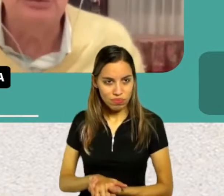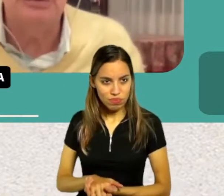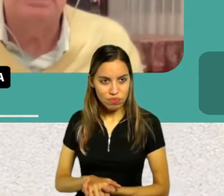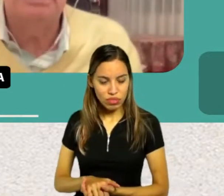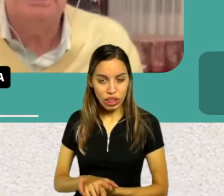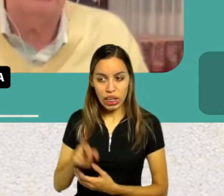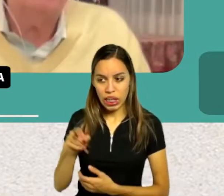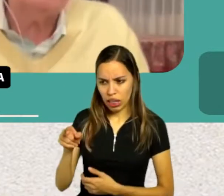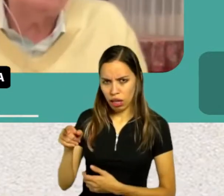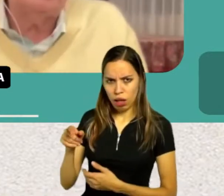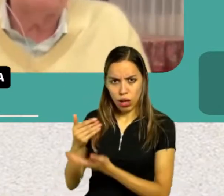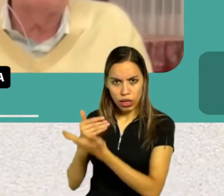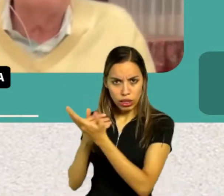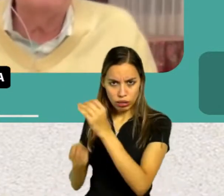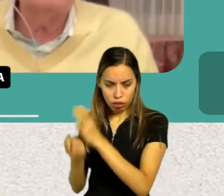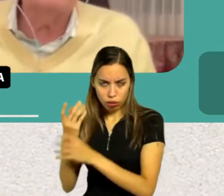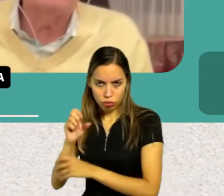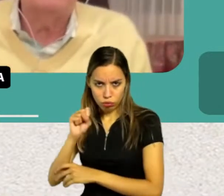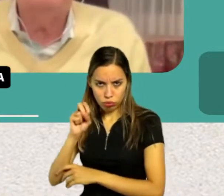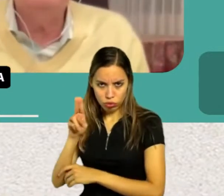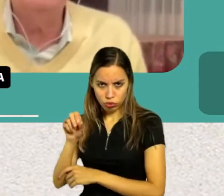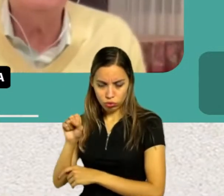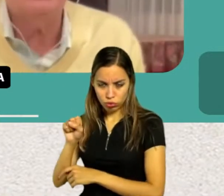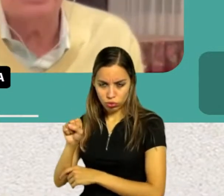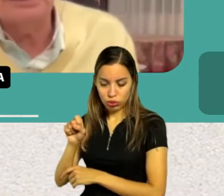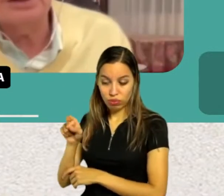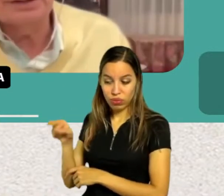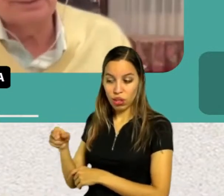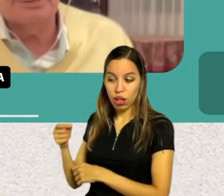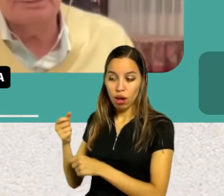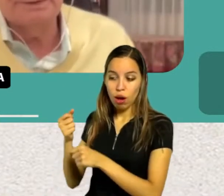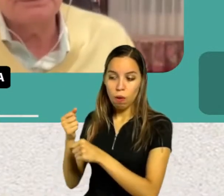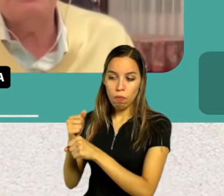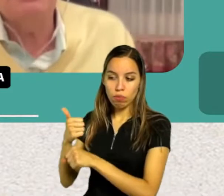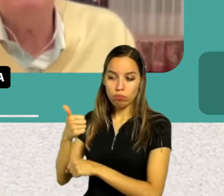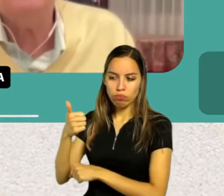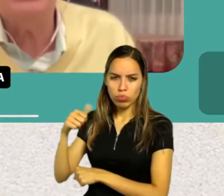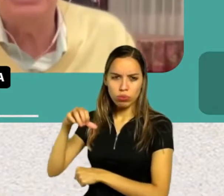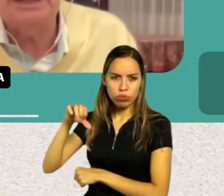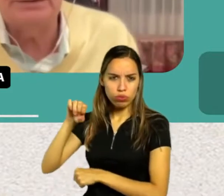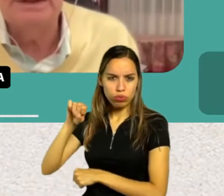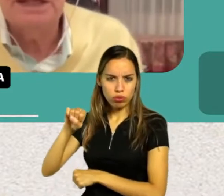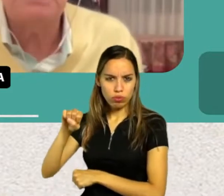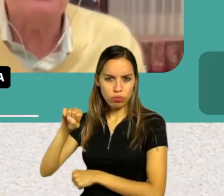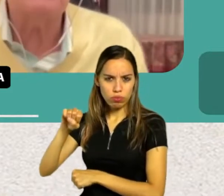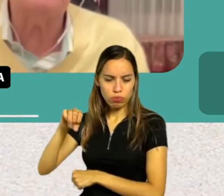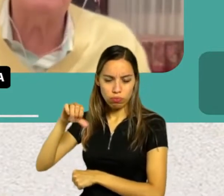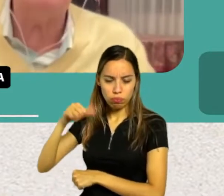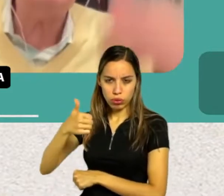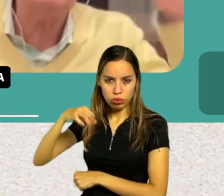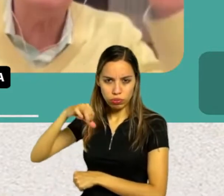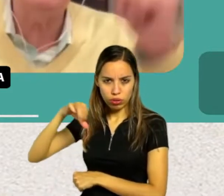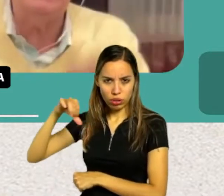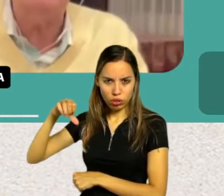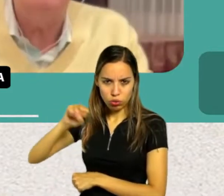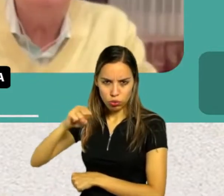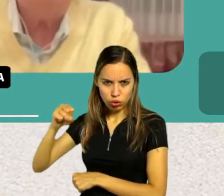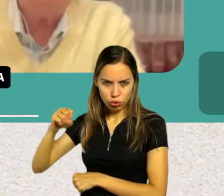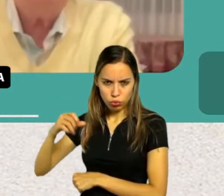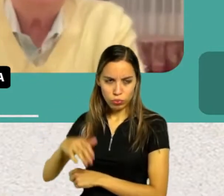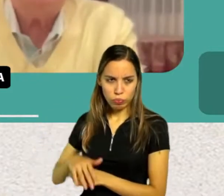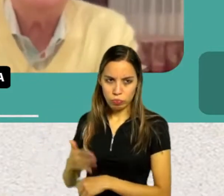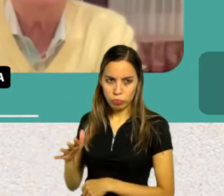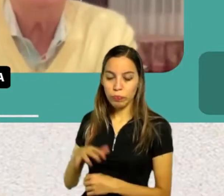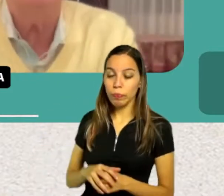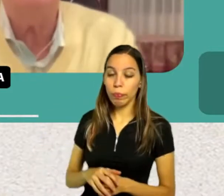todo mundo. É lógico que tem problemas, né? É evidente que tinha que ter problemas. Primeiro, não tinha dinheiro. As pessoas falaram, mas eles criaram,